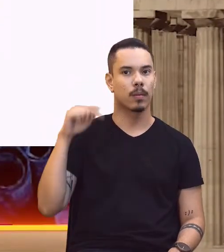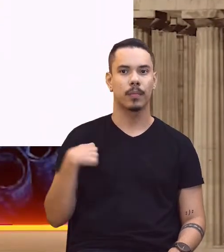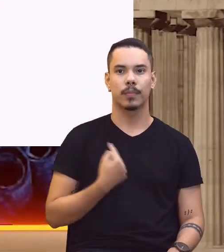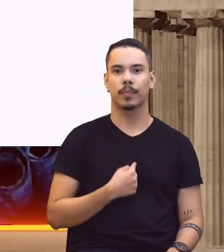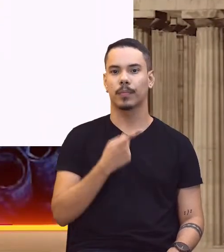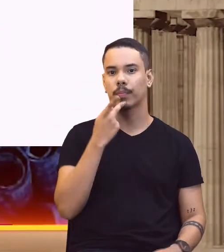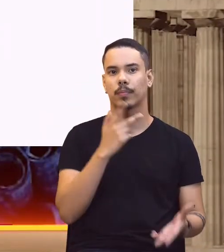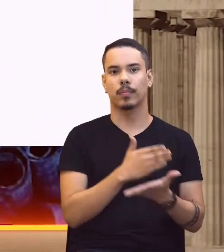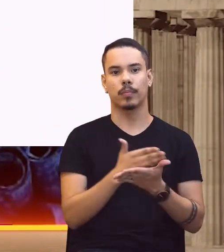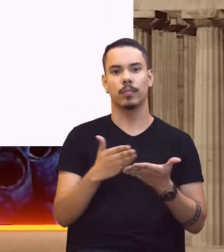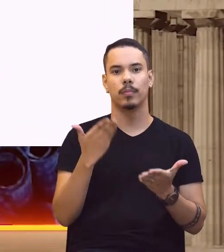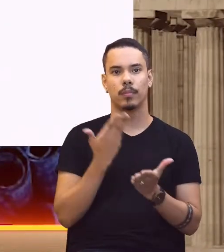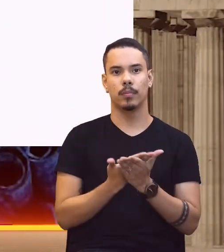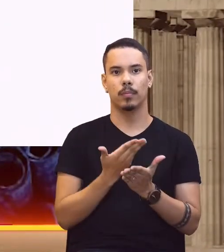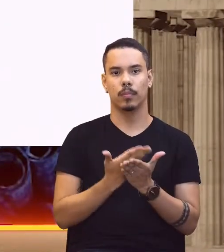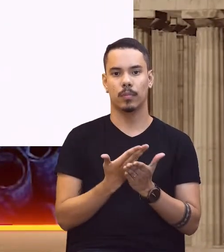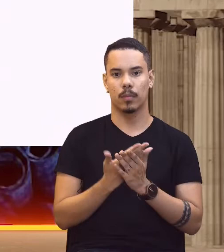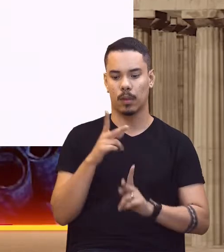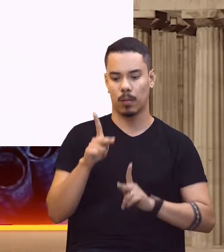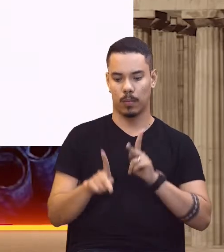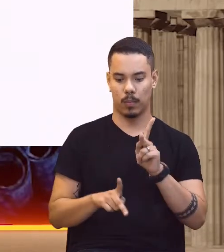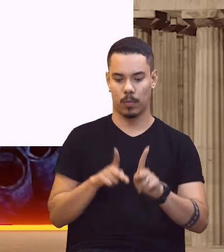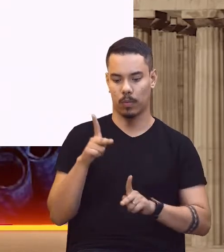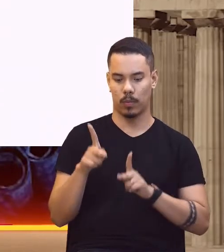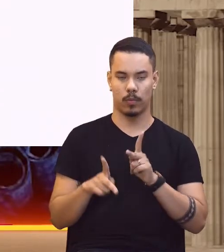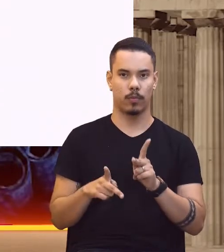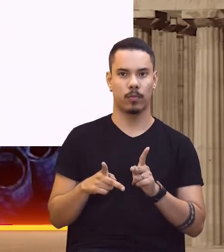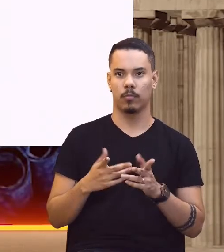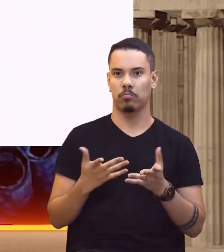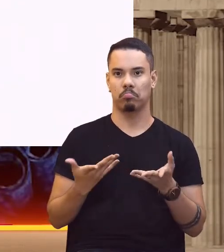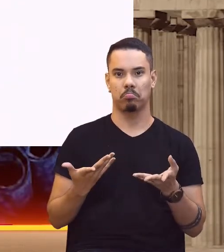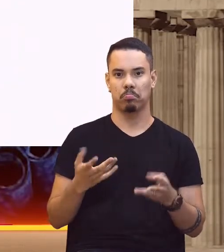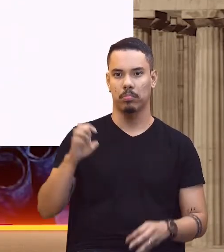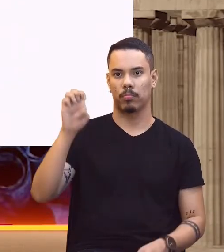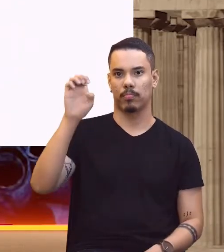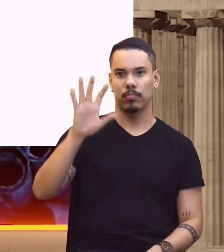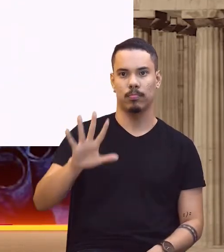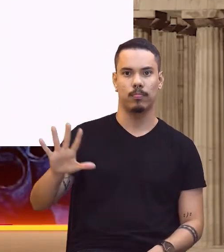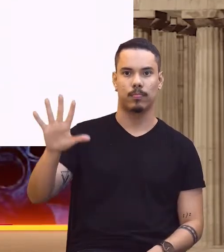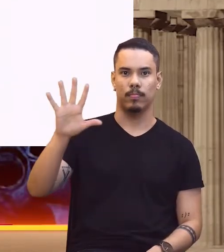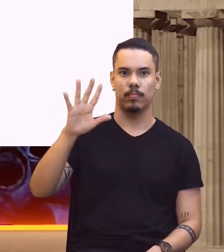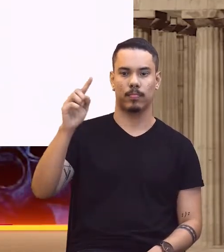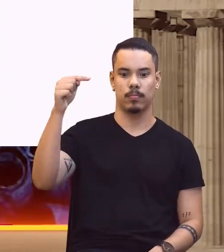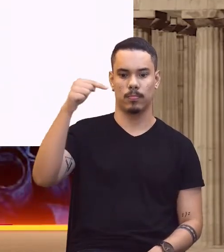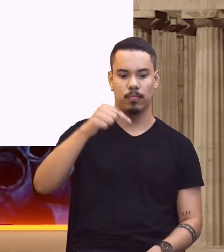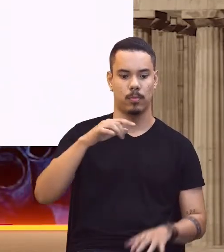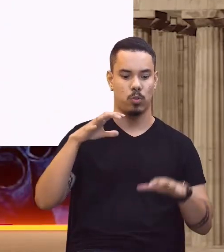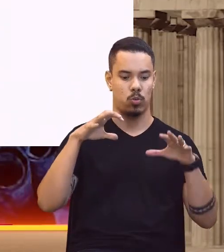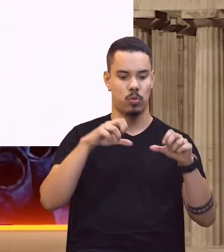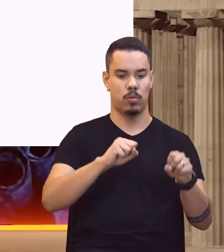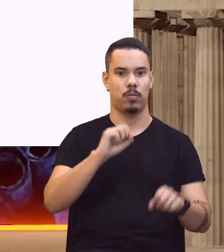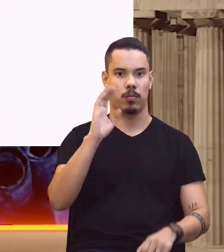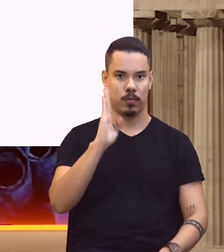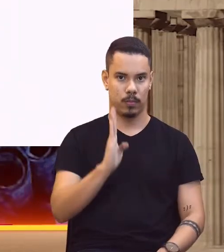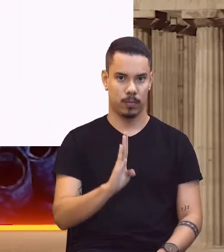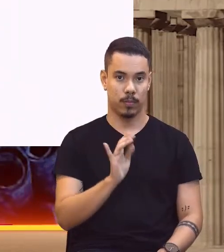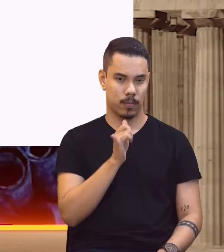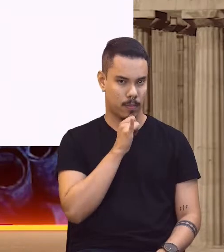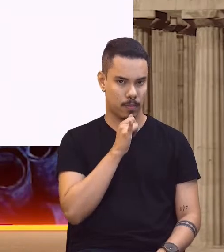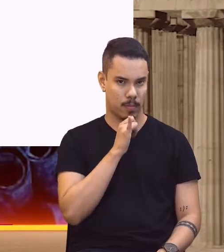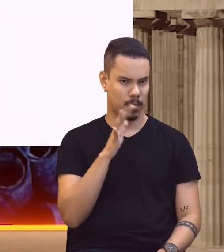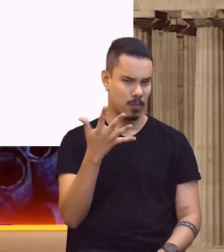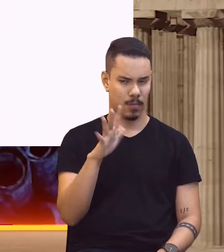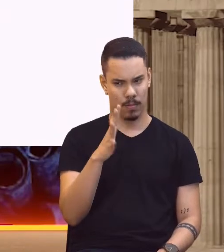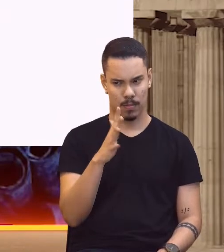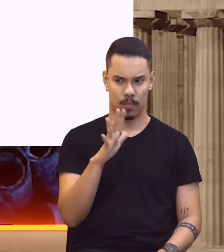estudar os povos lá da Europa vindo colonizar aqui no Brasil. É mais ou menos a mesma coisa